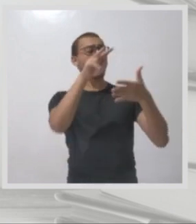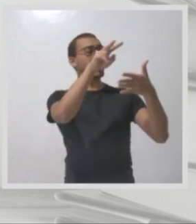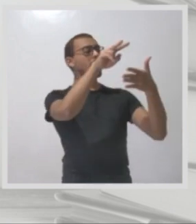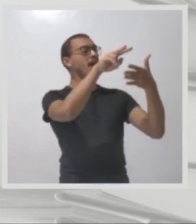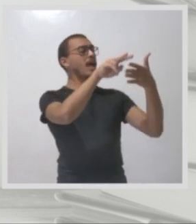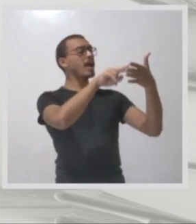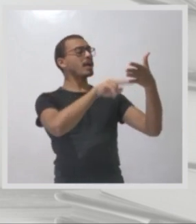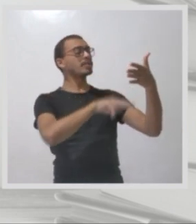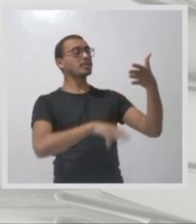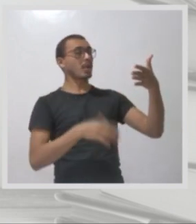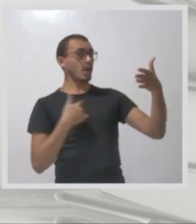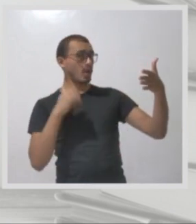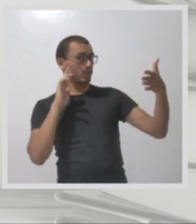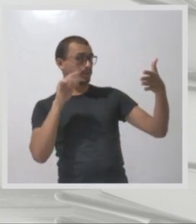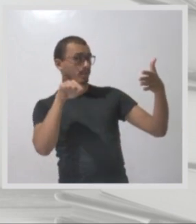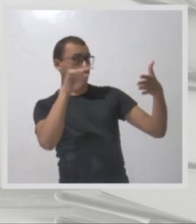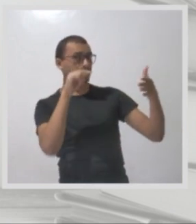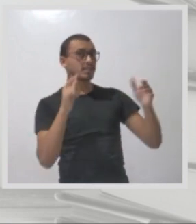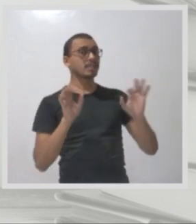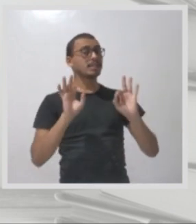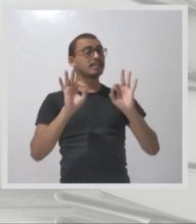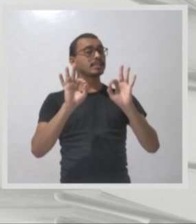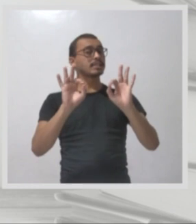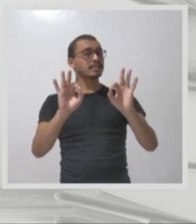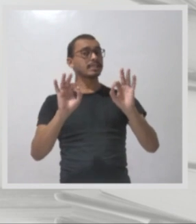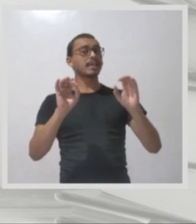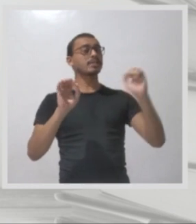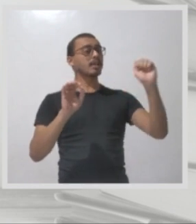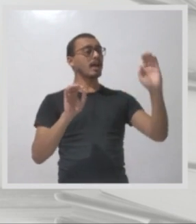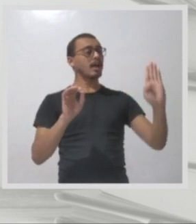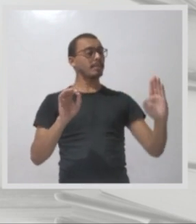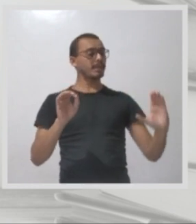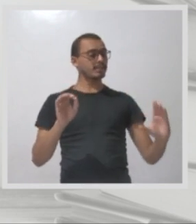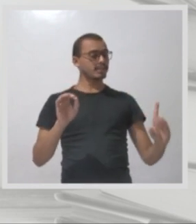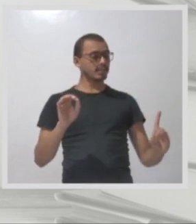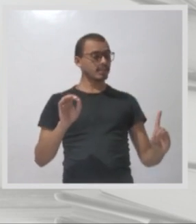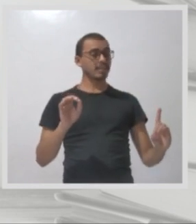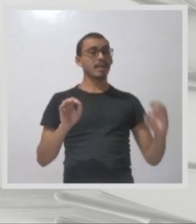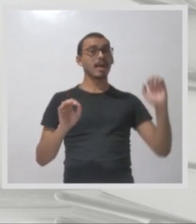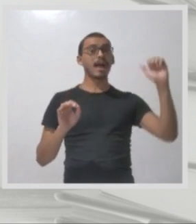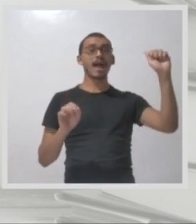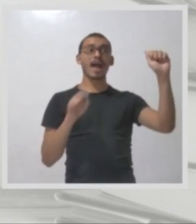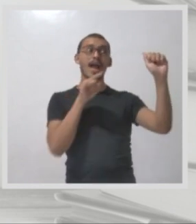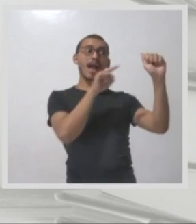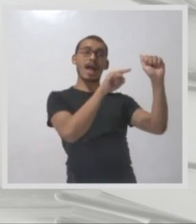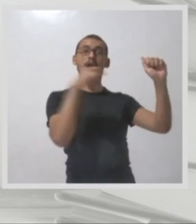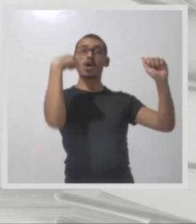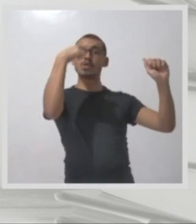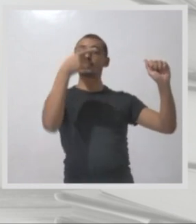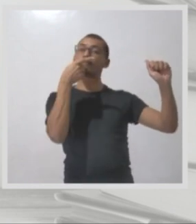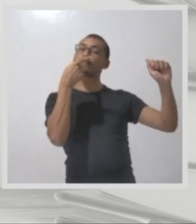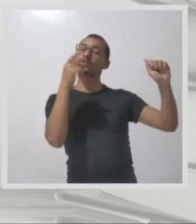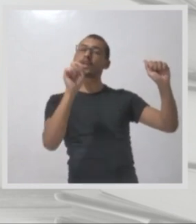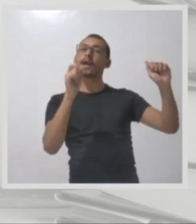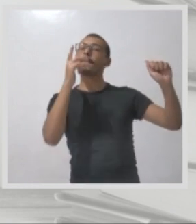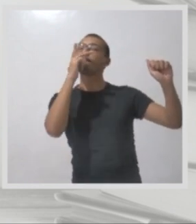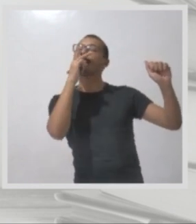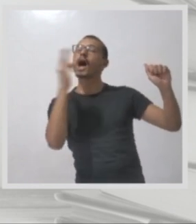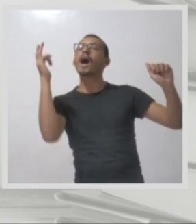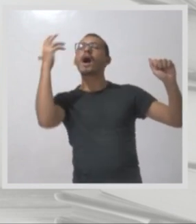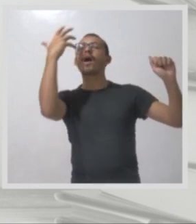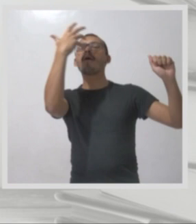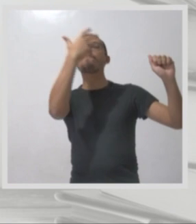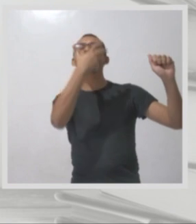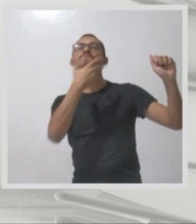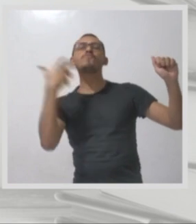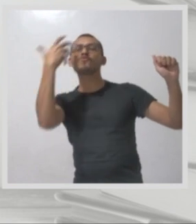percebido, espero eu, que a alternativa correta seja a alternativa A. O autor diz que o vento parece uma música, porque